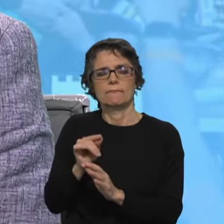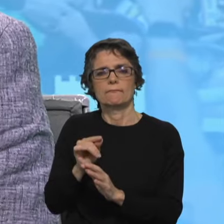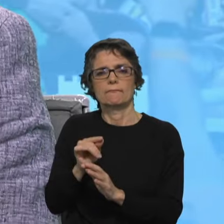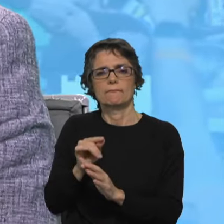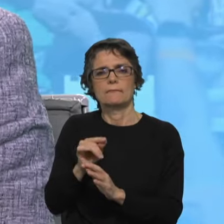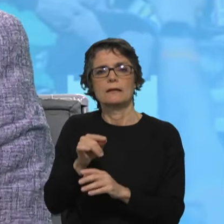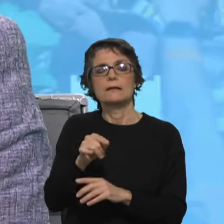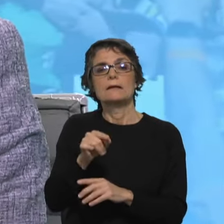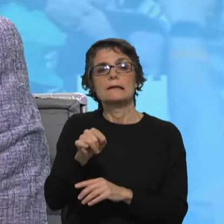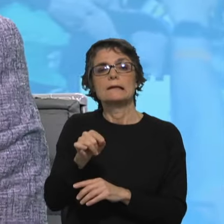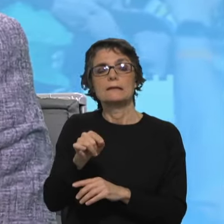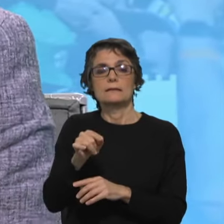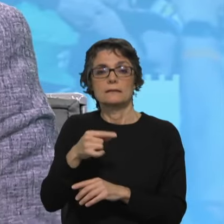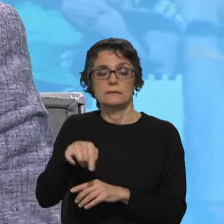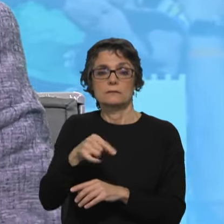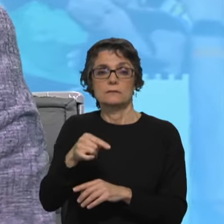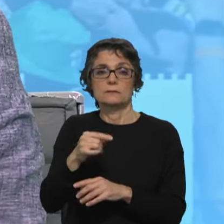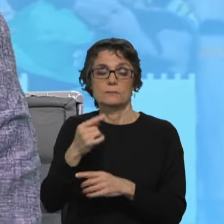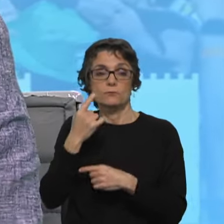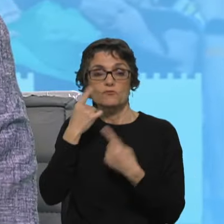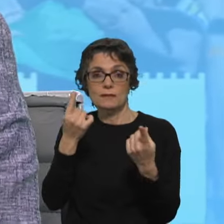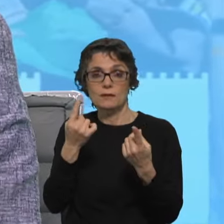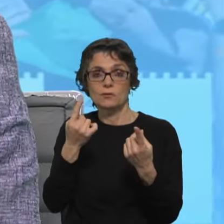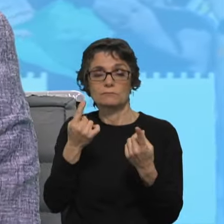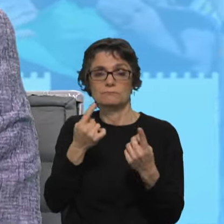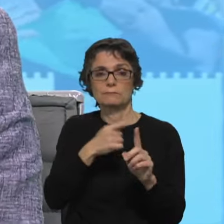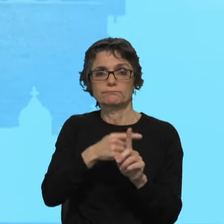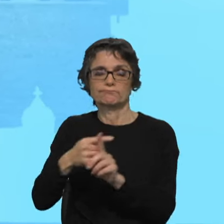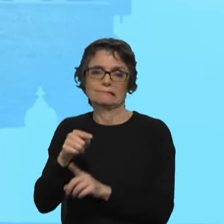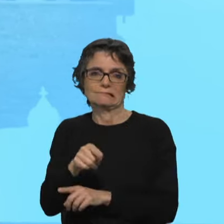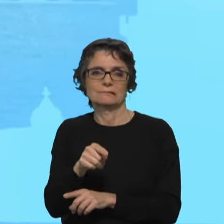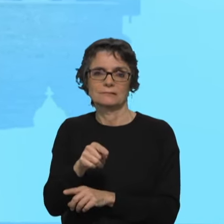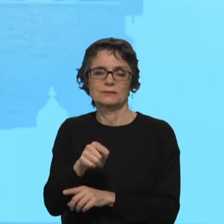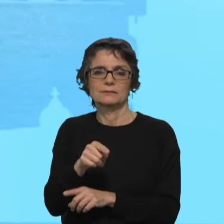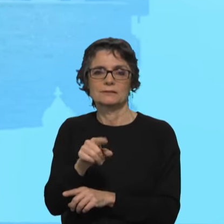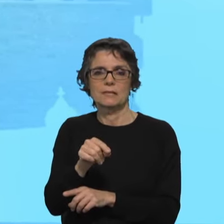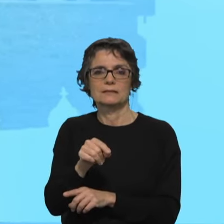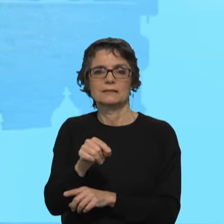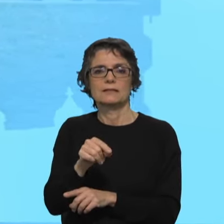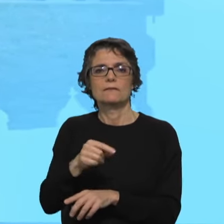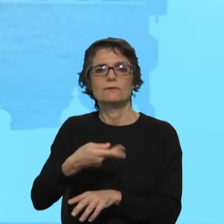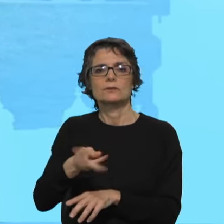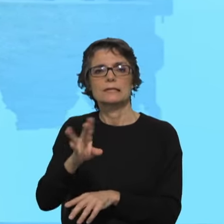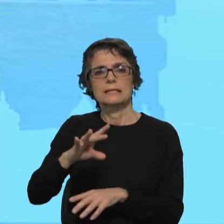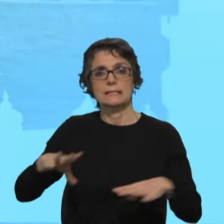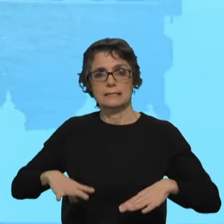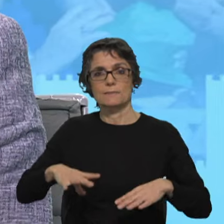a 47ª atuação. Não foram todas em Santa Maria da Feira, 30 em Santa Maria da Feira, mas